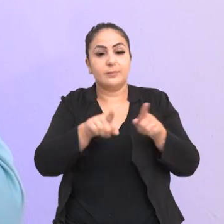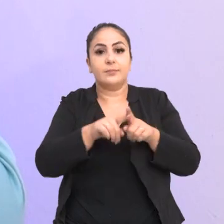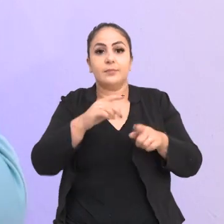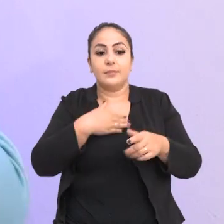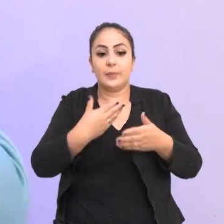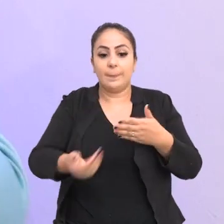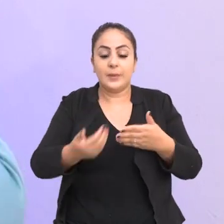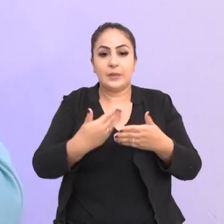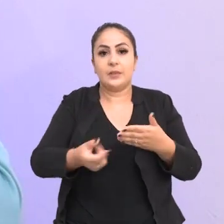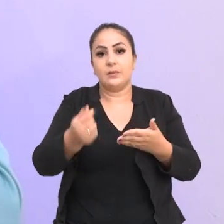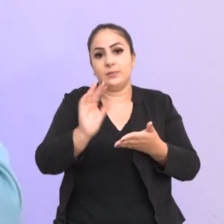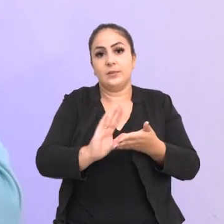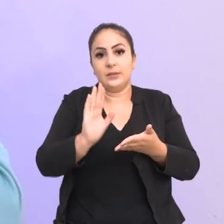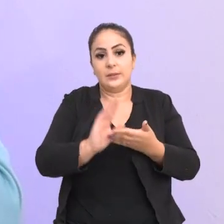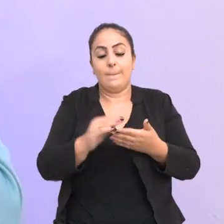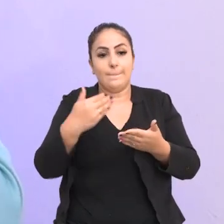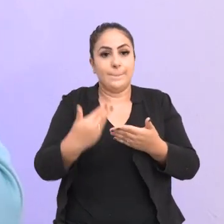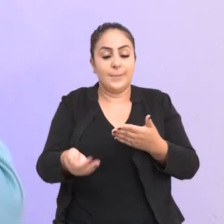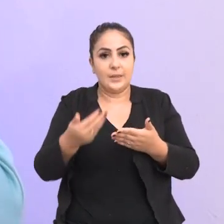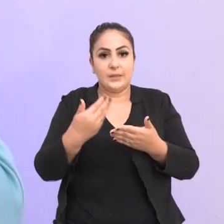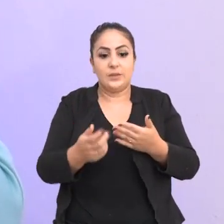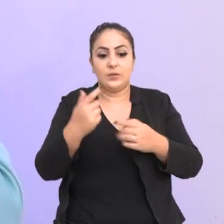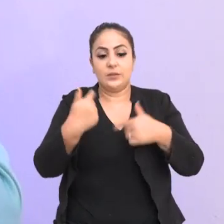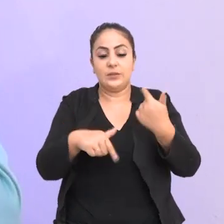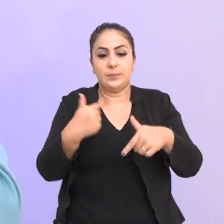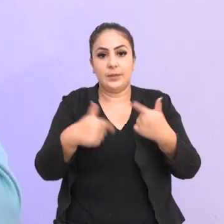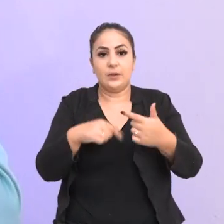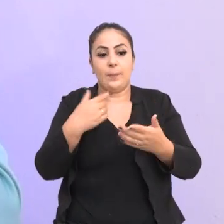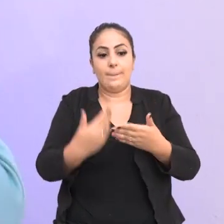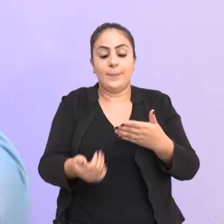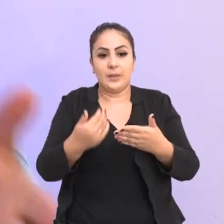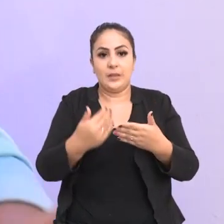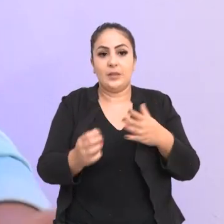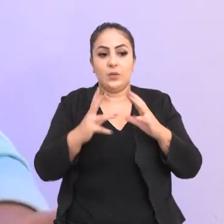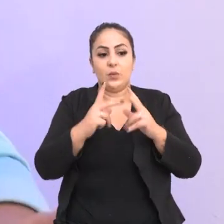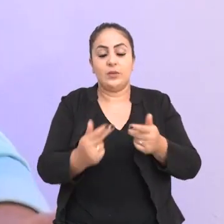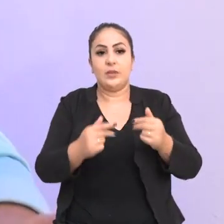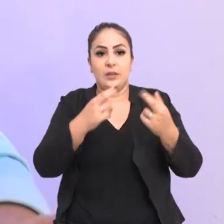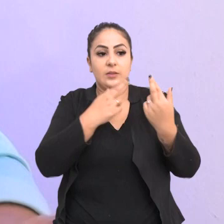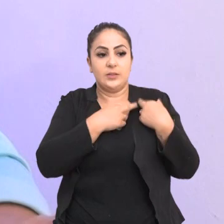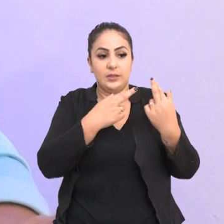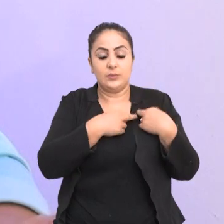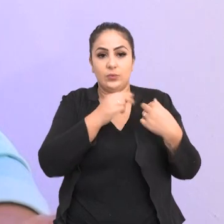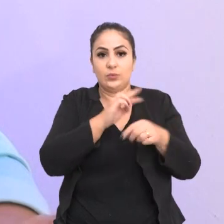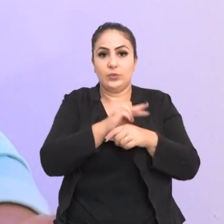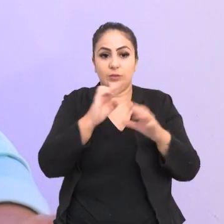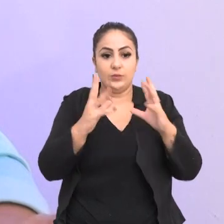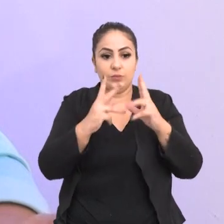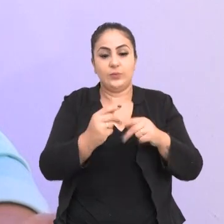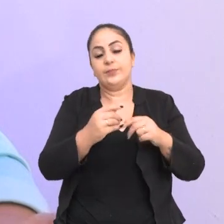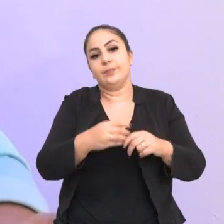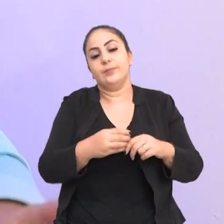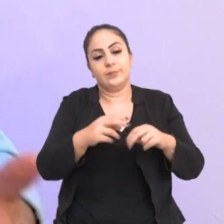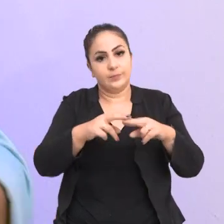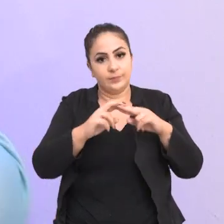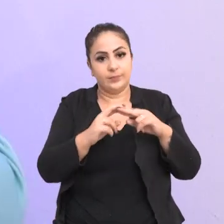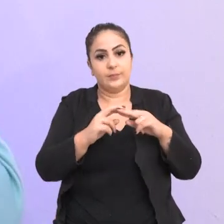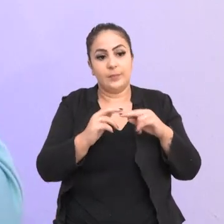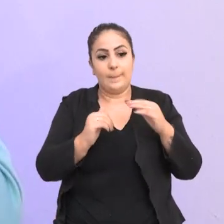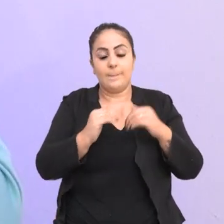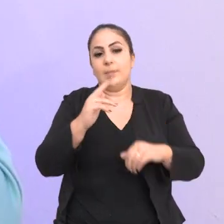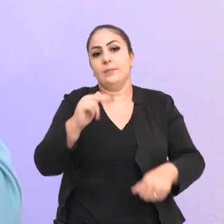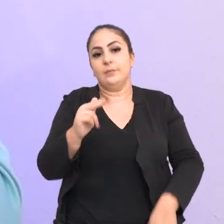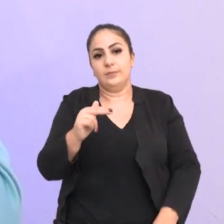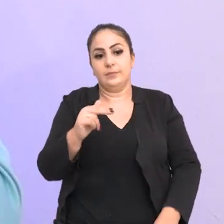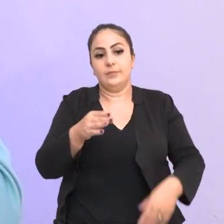mulheres estão perdendo renda, estão perdendo emprego, estão com a responsabilidade dos cuidados e por